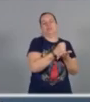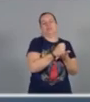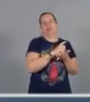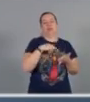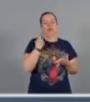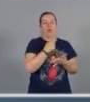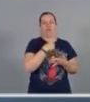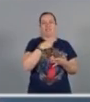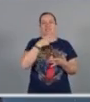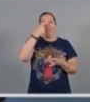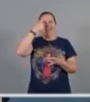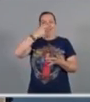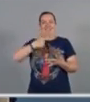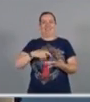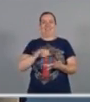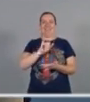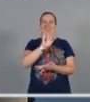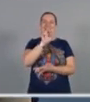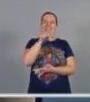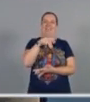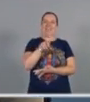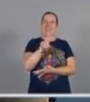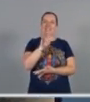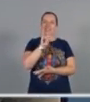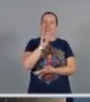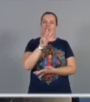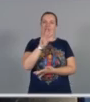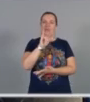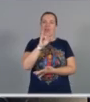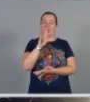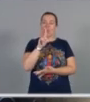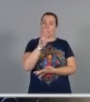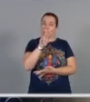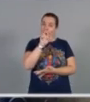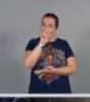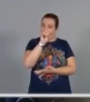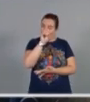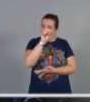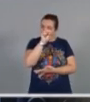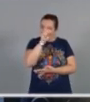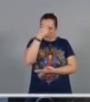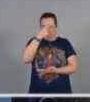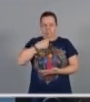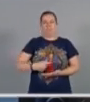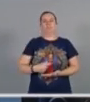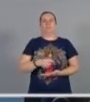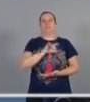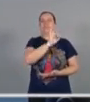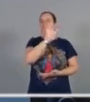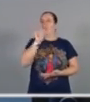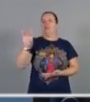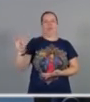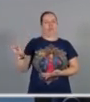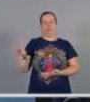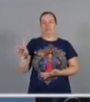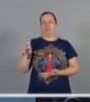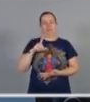individuais a nossa criação singular nos faz ter caminhos singulares